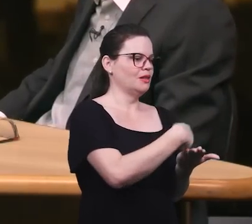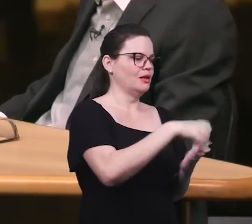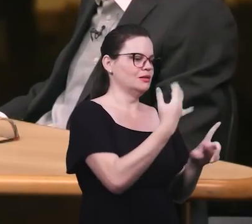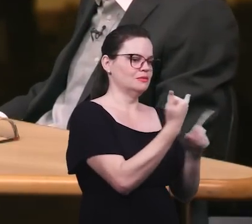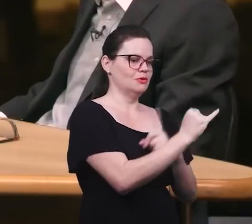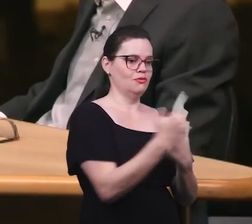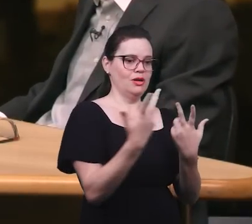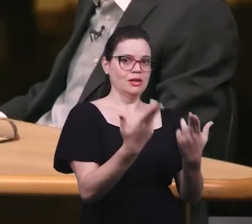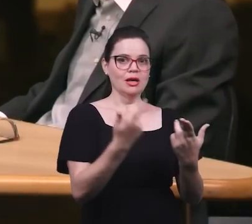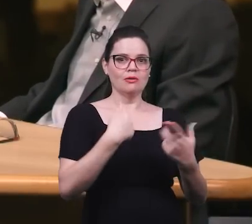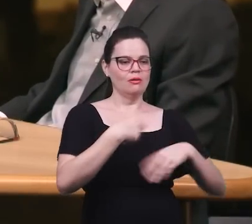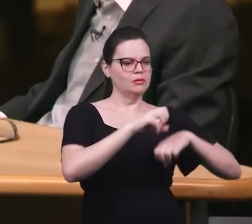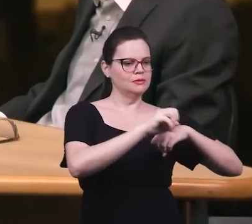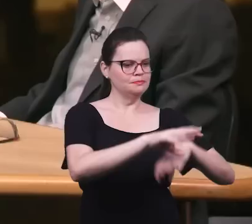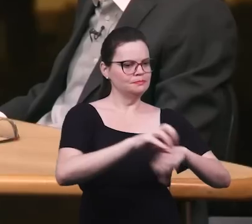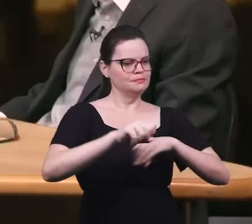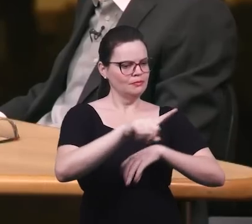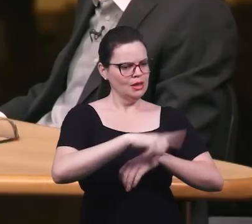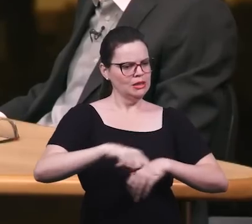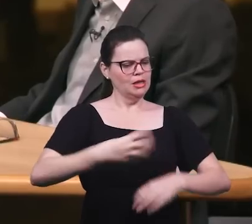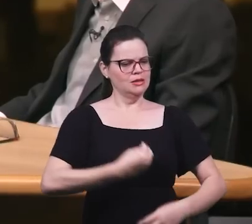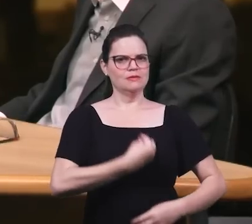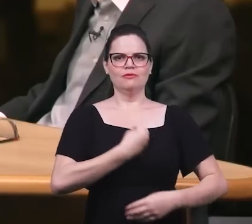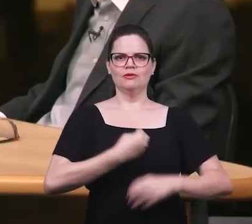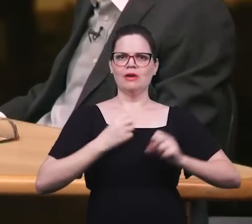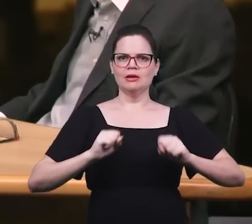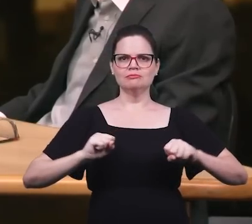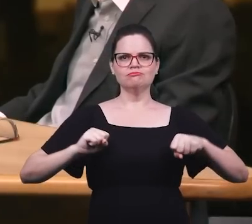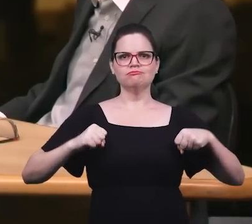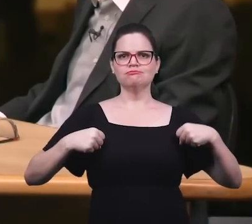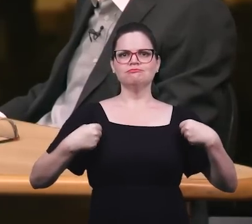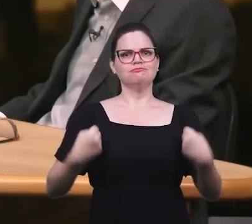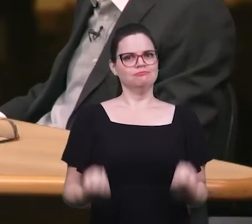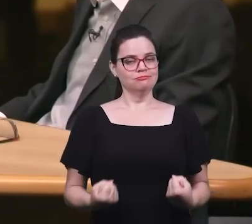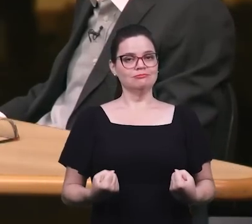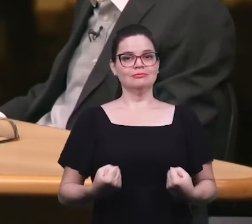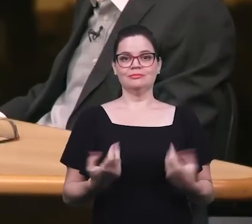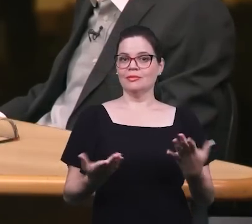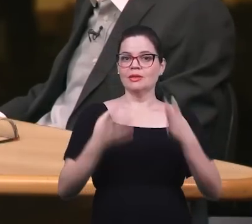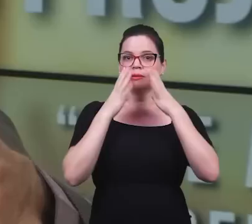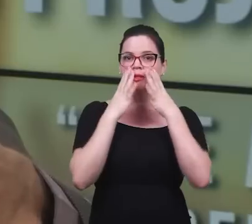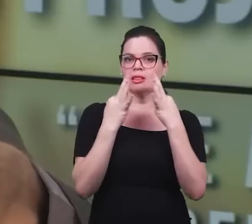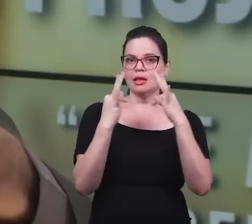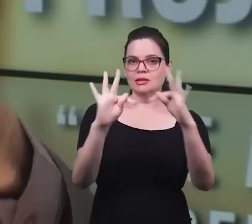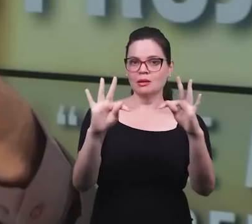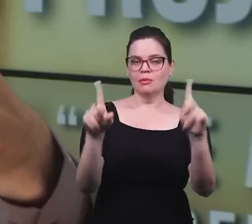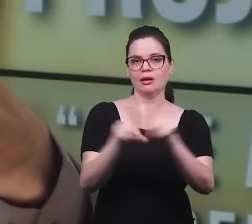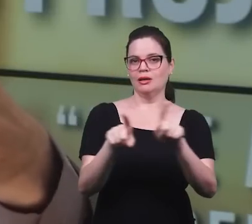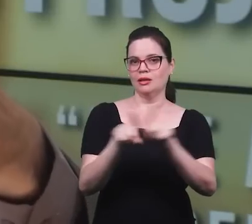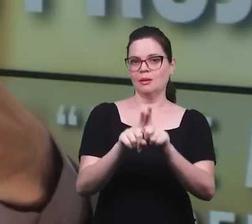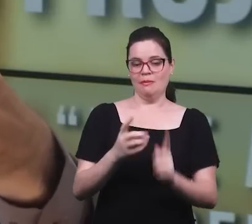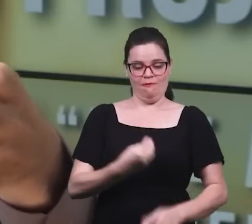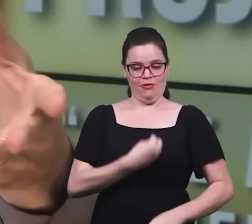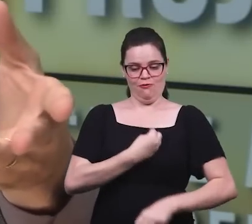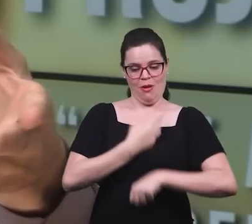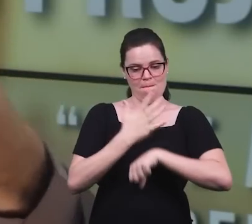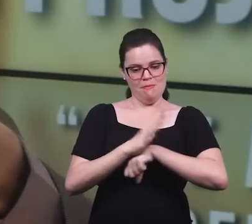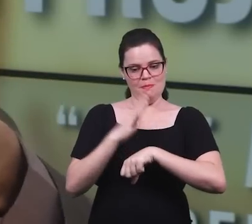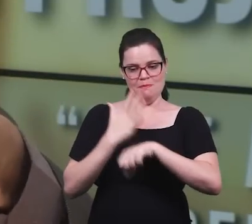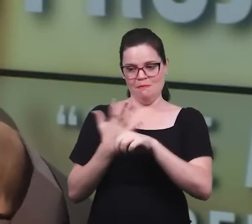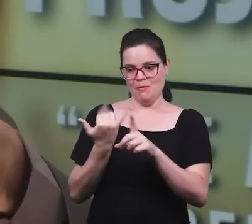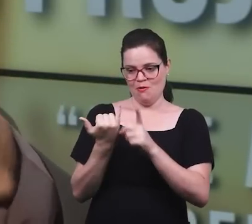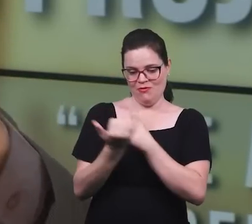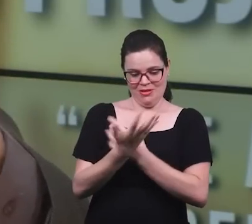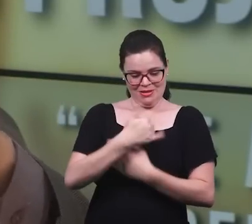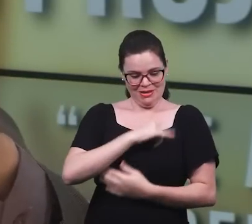importante esse testemunhar e viver e guardar a profecia. É que, por certo, muitos daqueles que estão nos assistindo, às